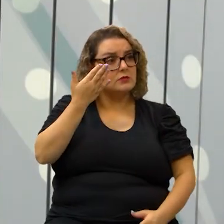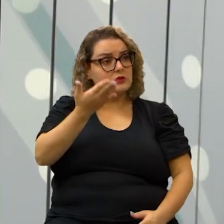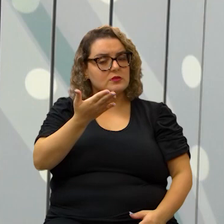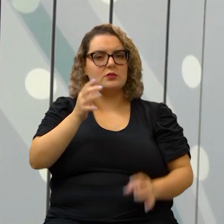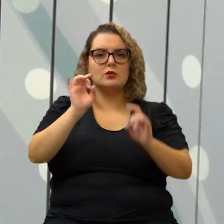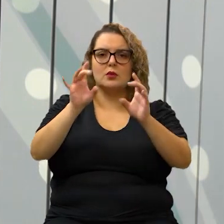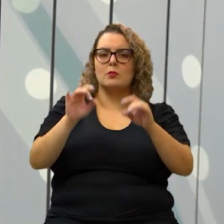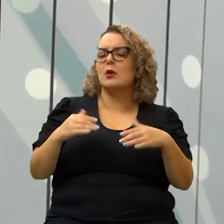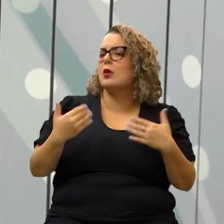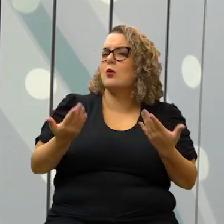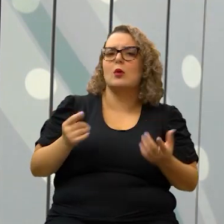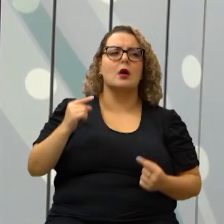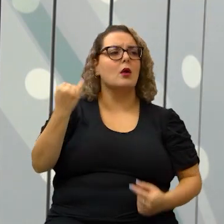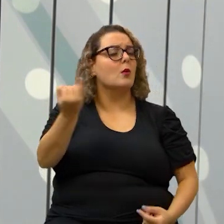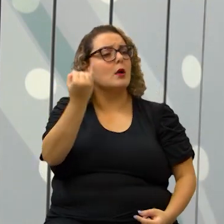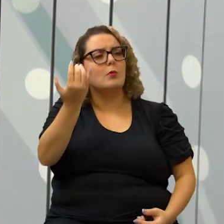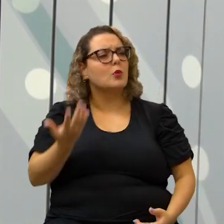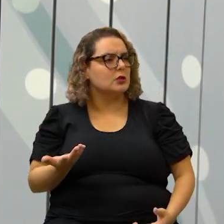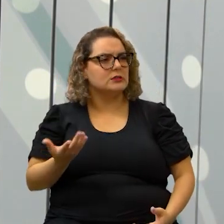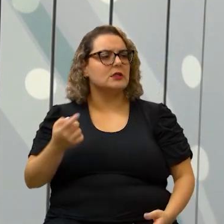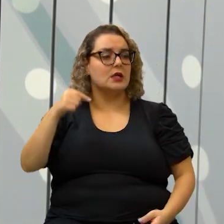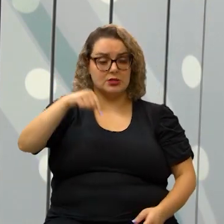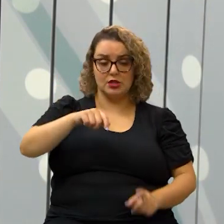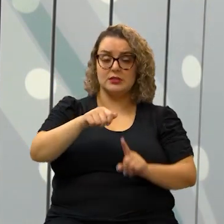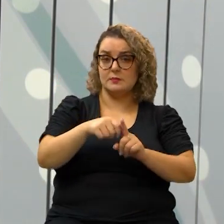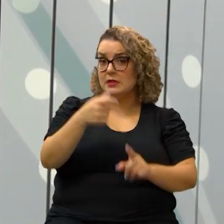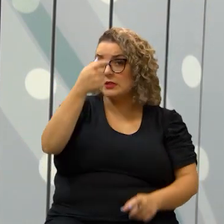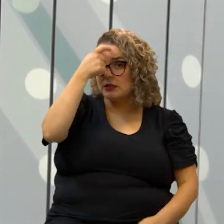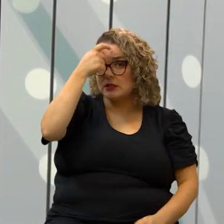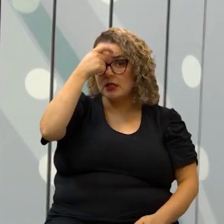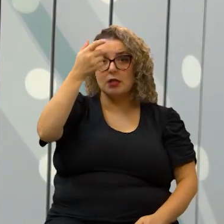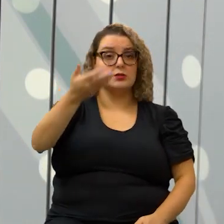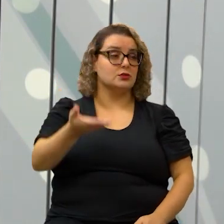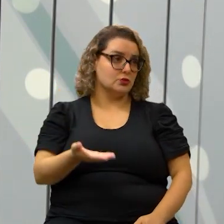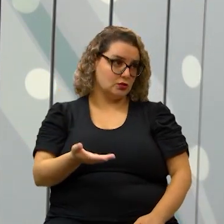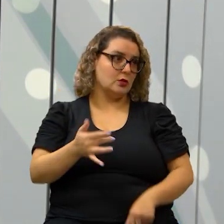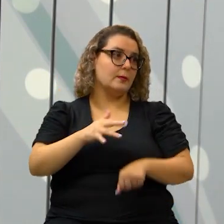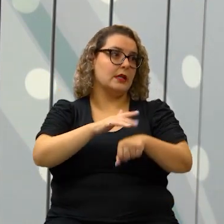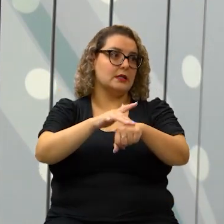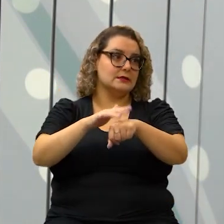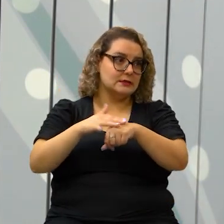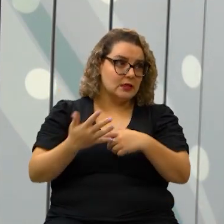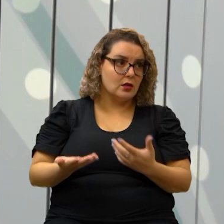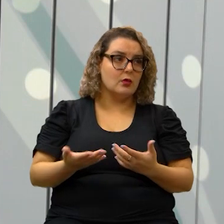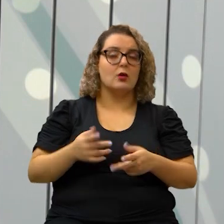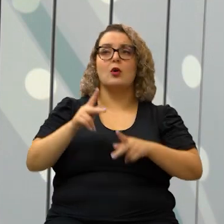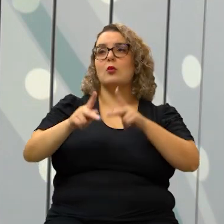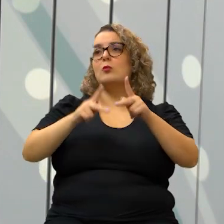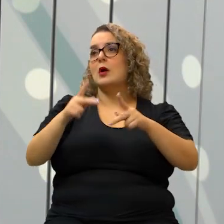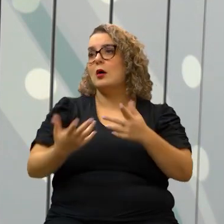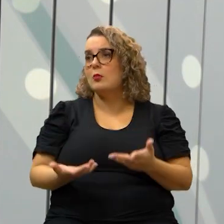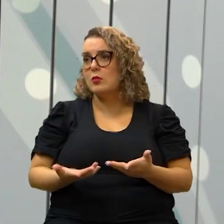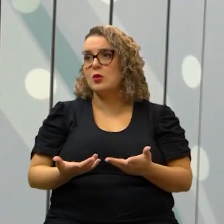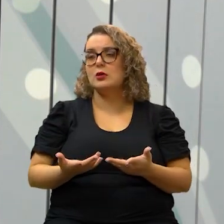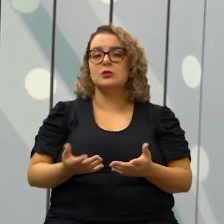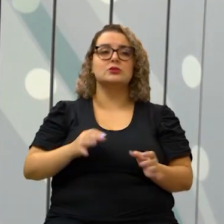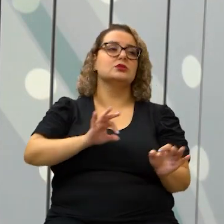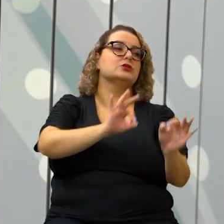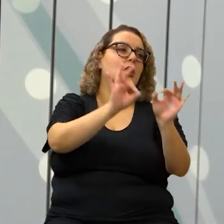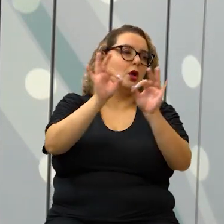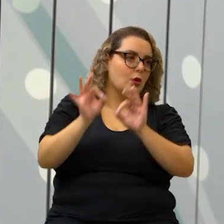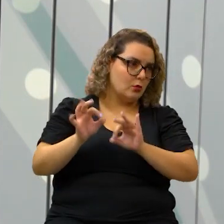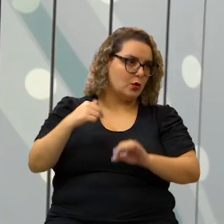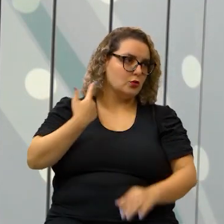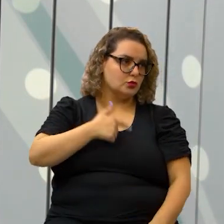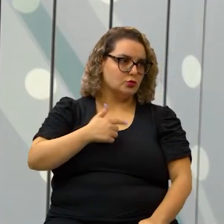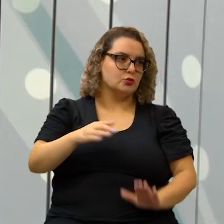Eu queria saber de você, como especialista, qual que é a importância de ter nesse mês essa conscientização para essas doenças, né, para a